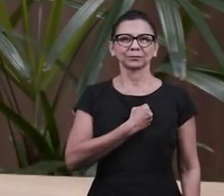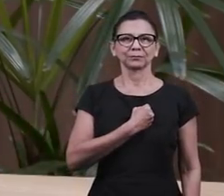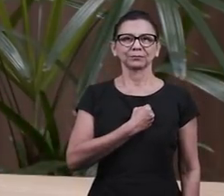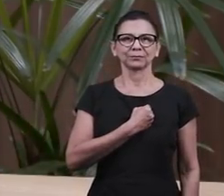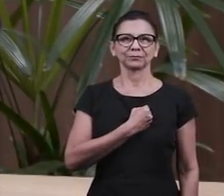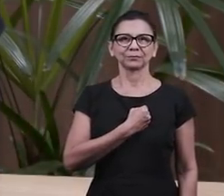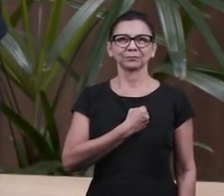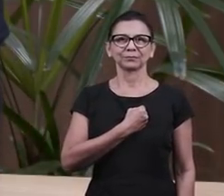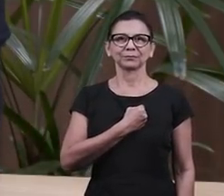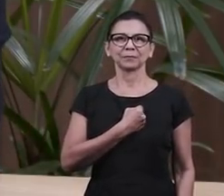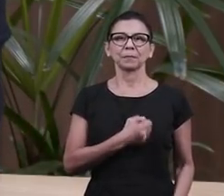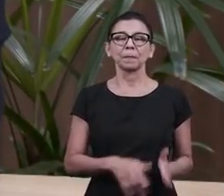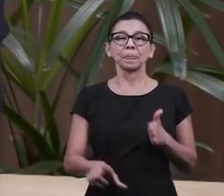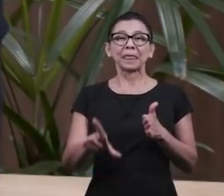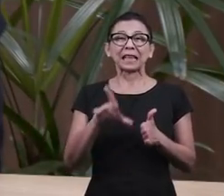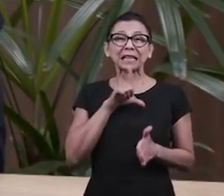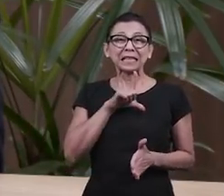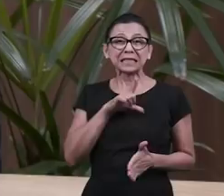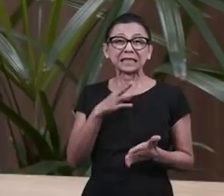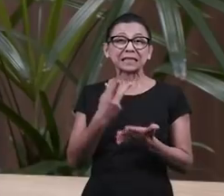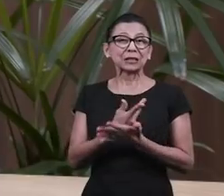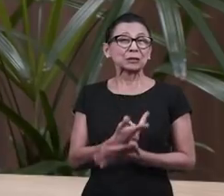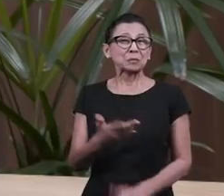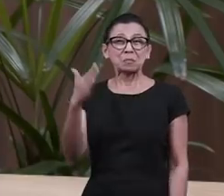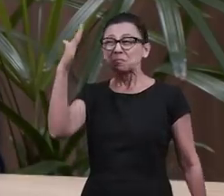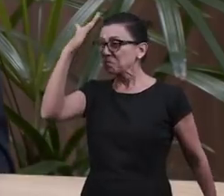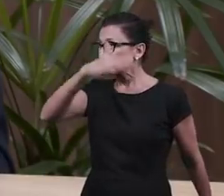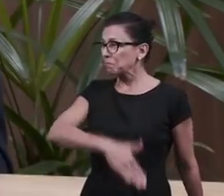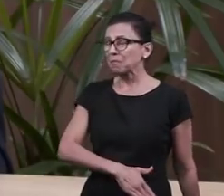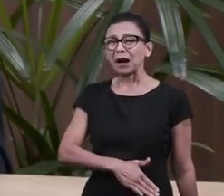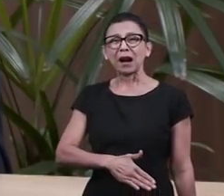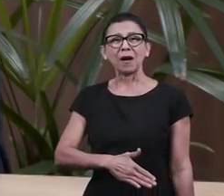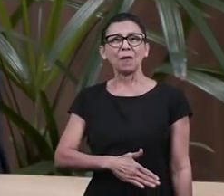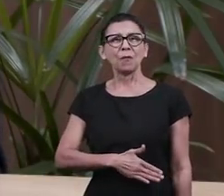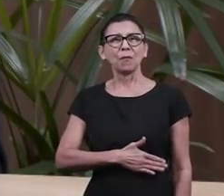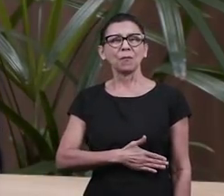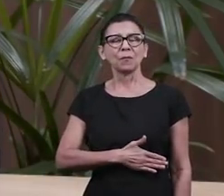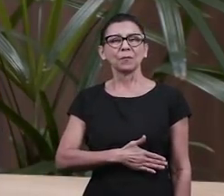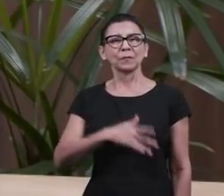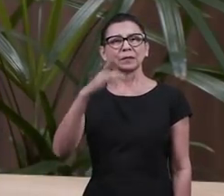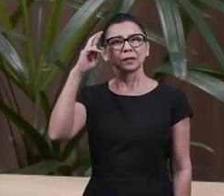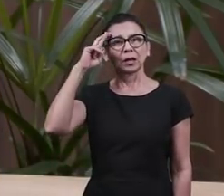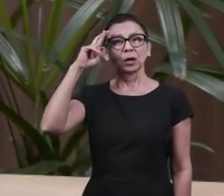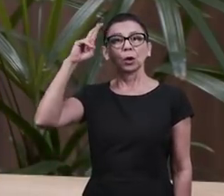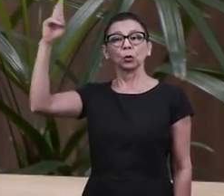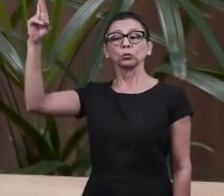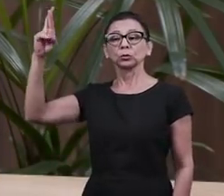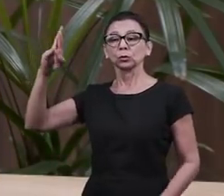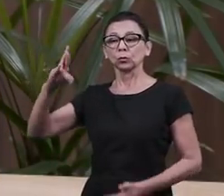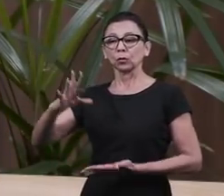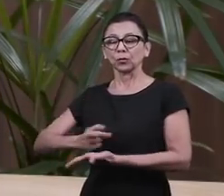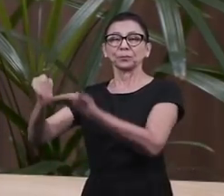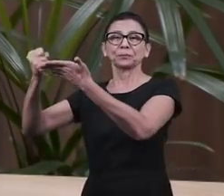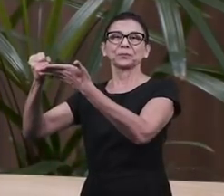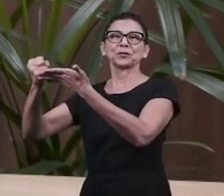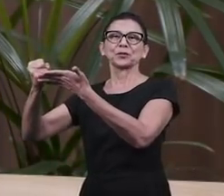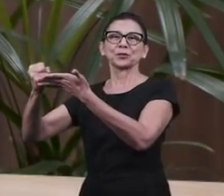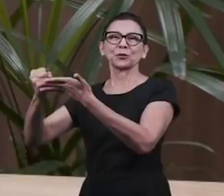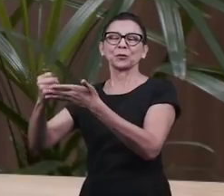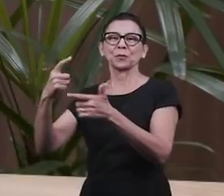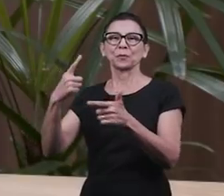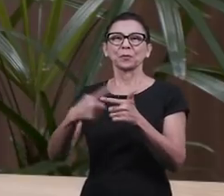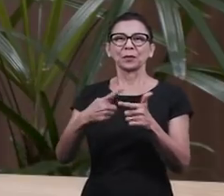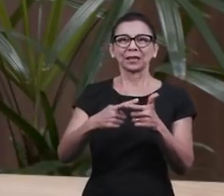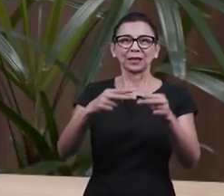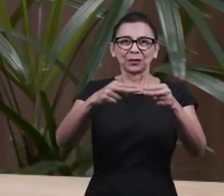o justo é tirado. Antes do que viesse o dilúvio, o Senhor tirou Noé e botou dentro da arca. E o Senhor, até a expressão